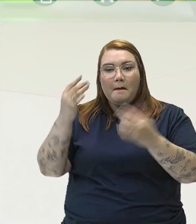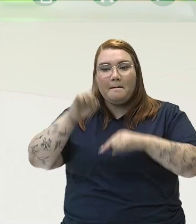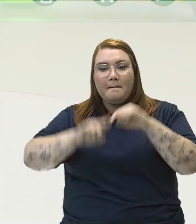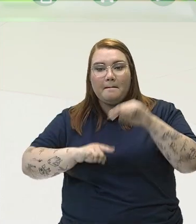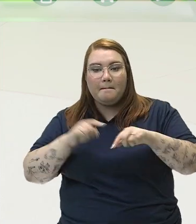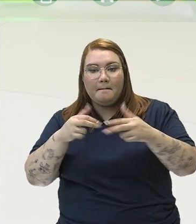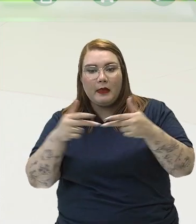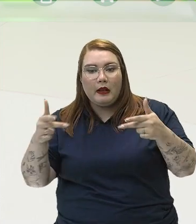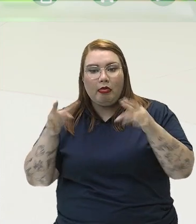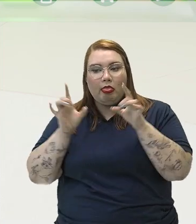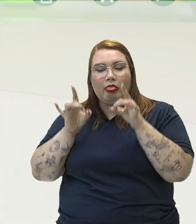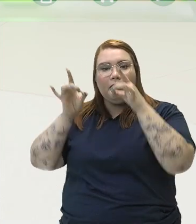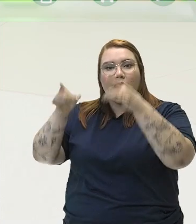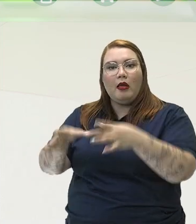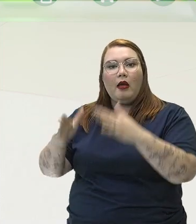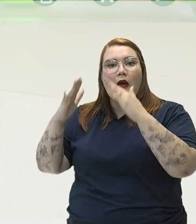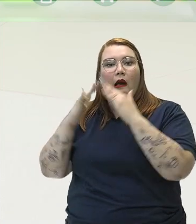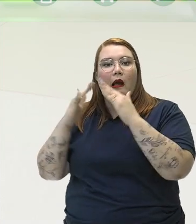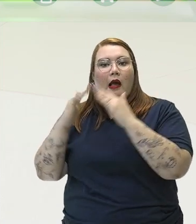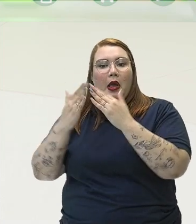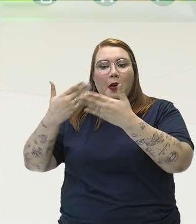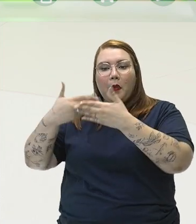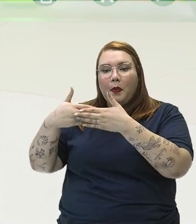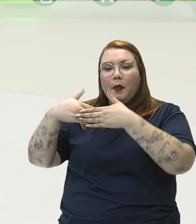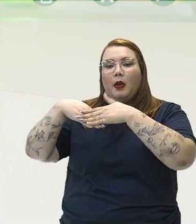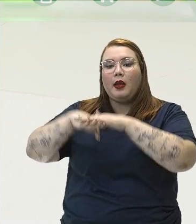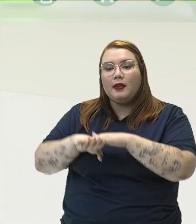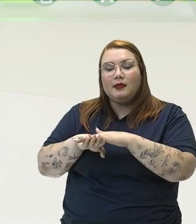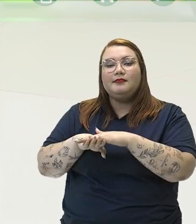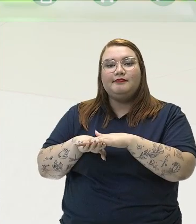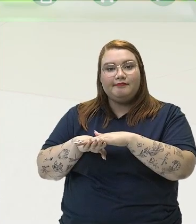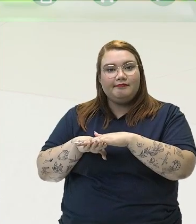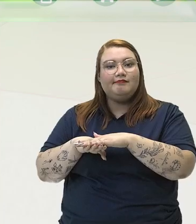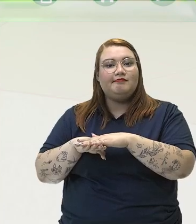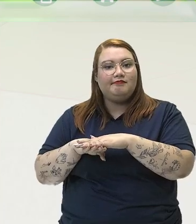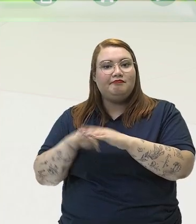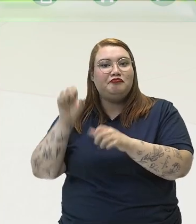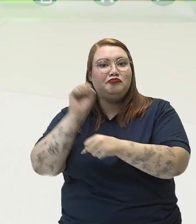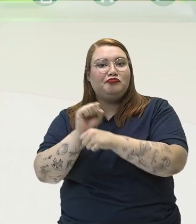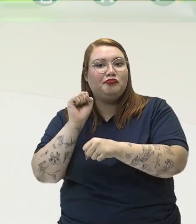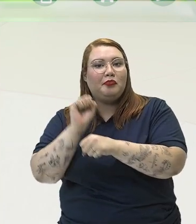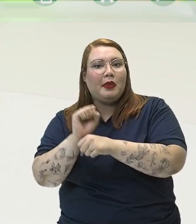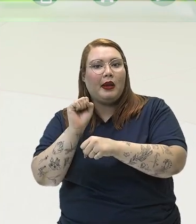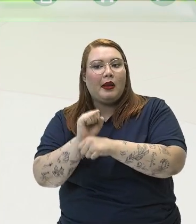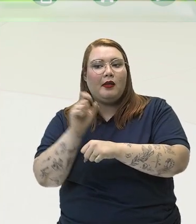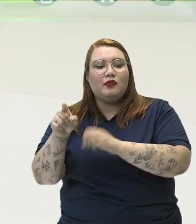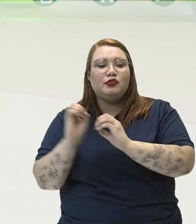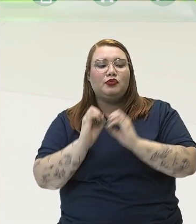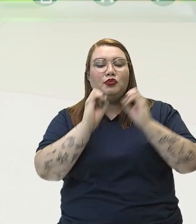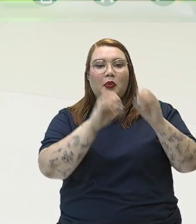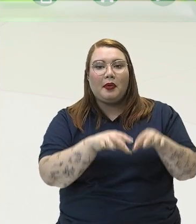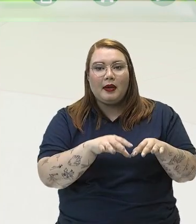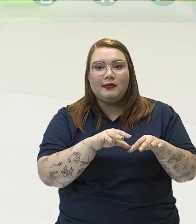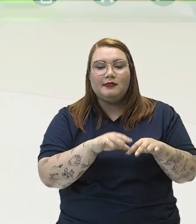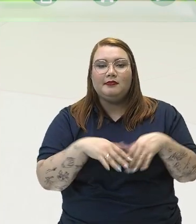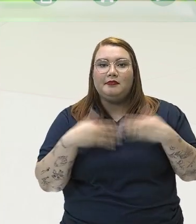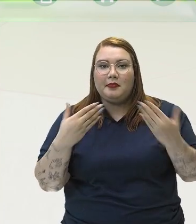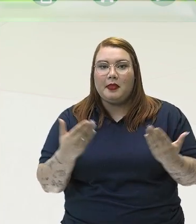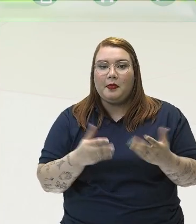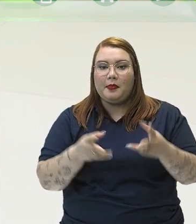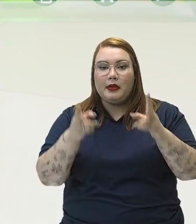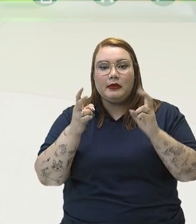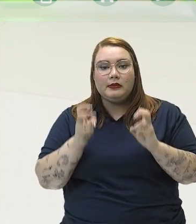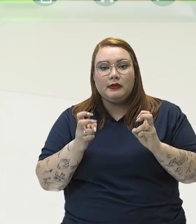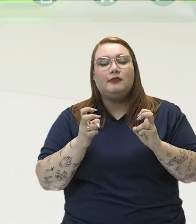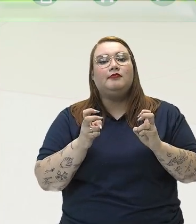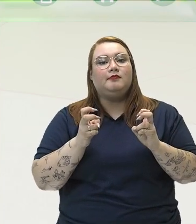ainda não foi descartado para o meio ambiente, que está aí dentro da sua casa, só esperando o momento de ser descartado. Olha só, isso